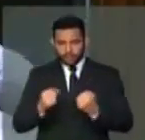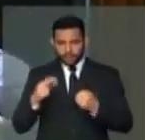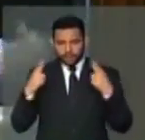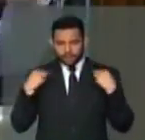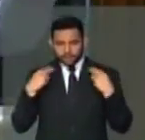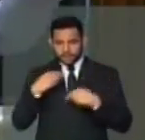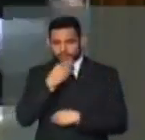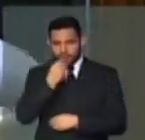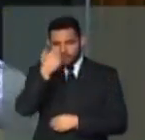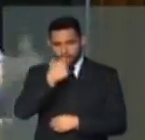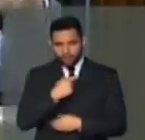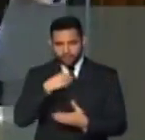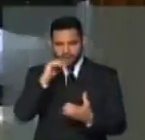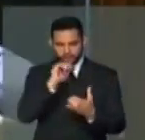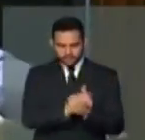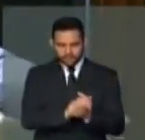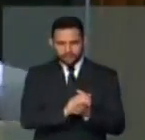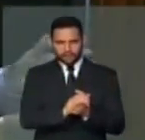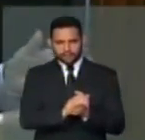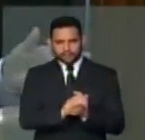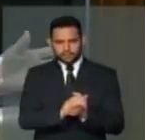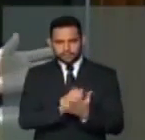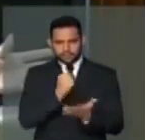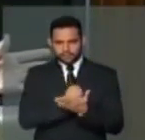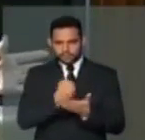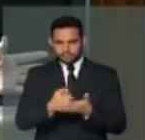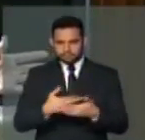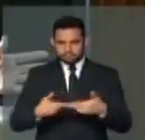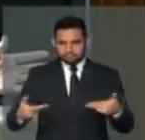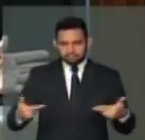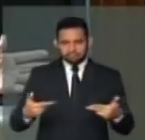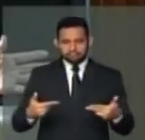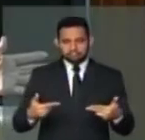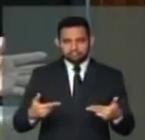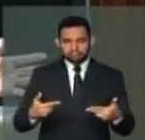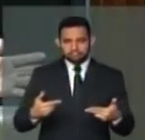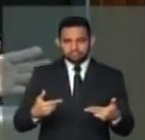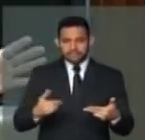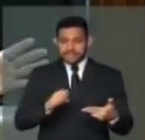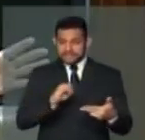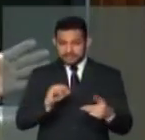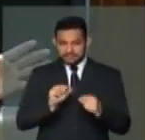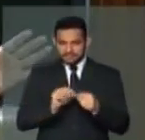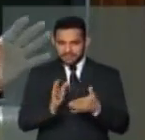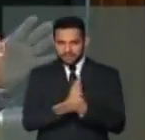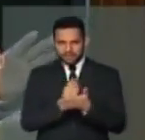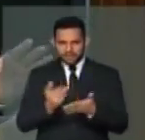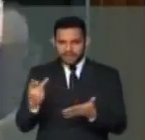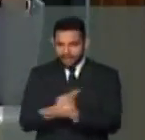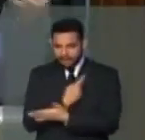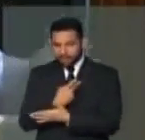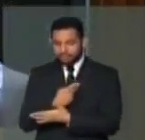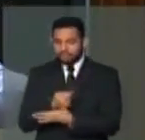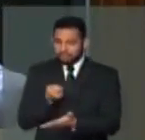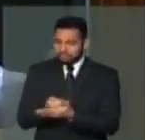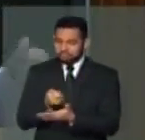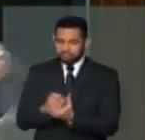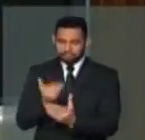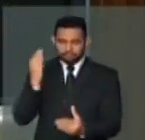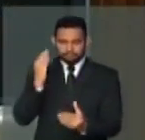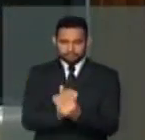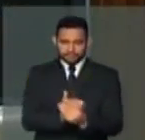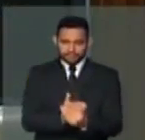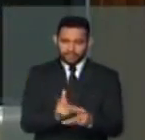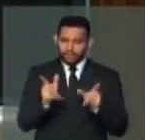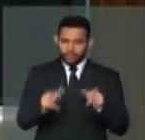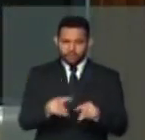ser homem, casar, contratar, obviamente, Isauci, se fizer alguma coisa errada, ser processado